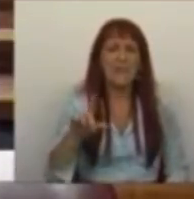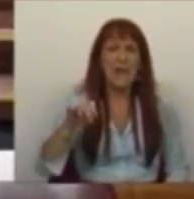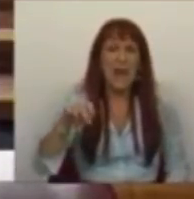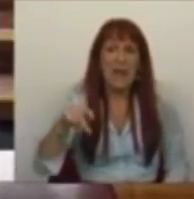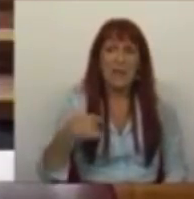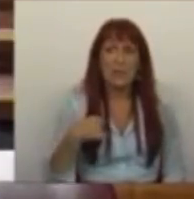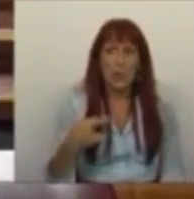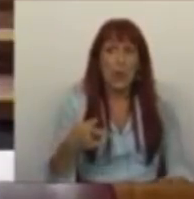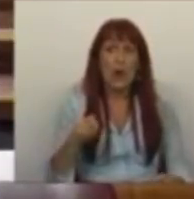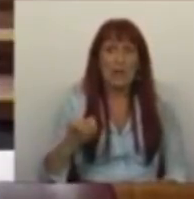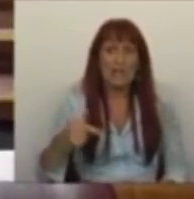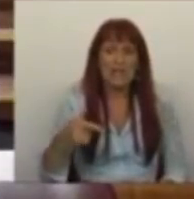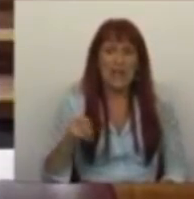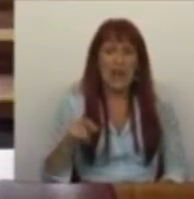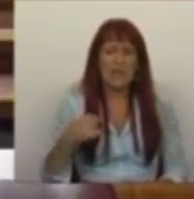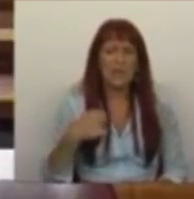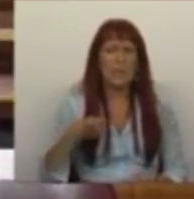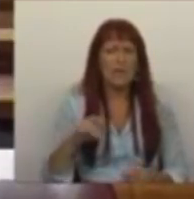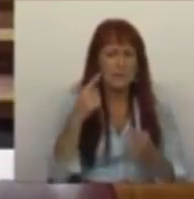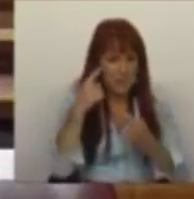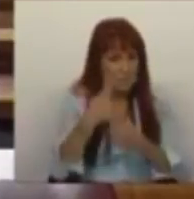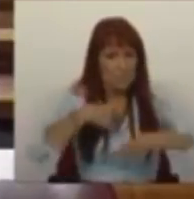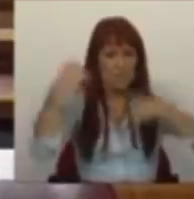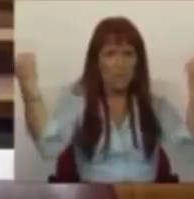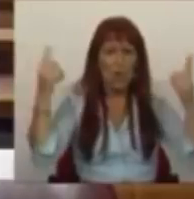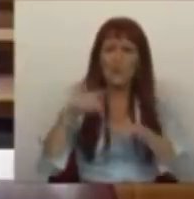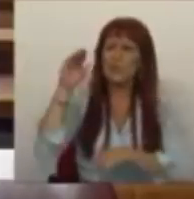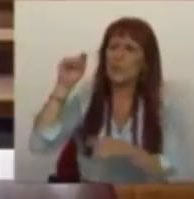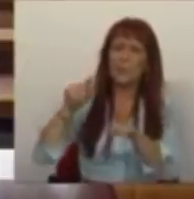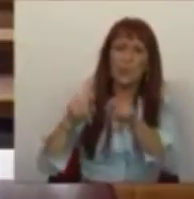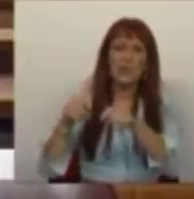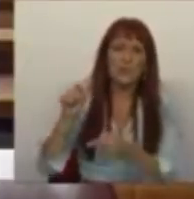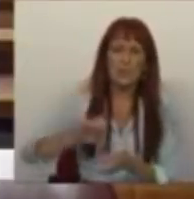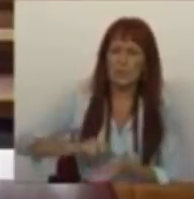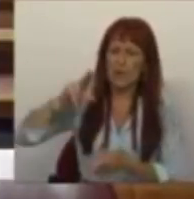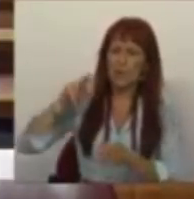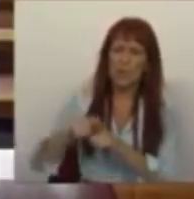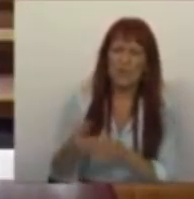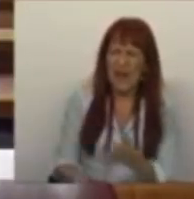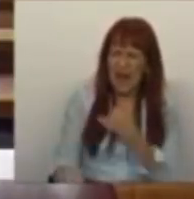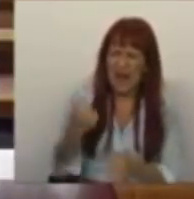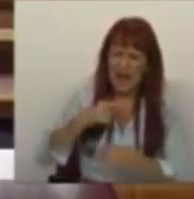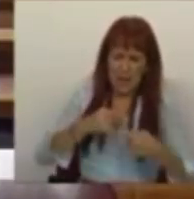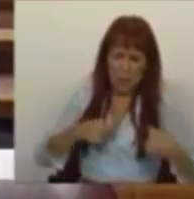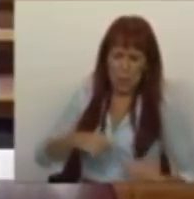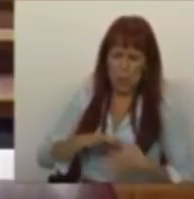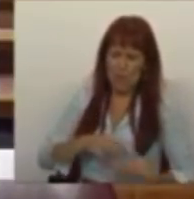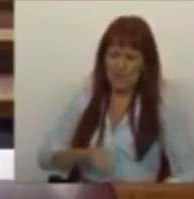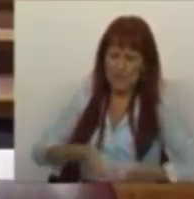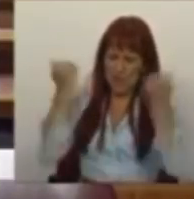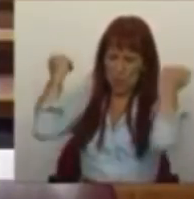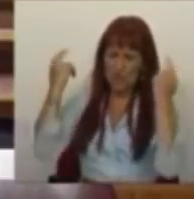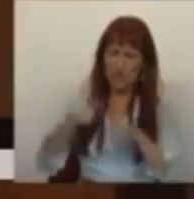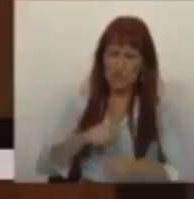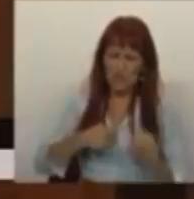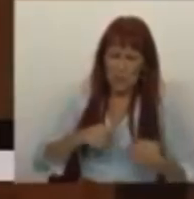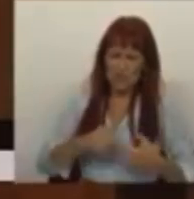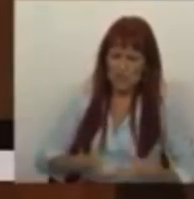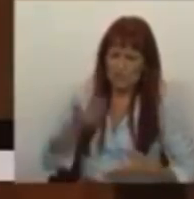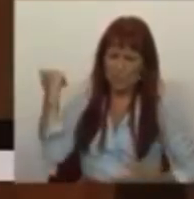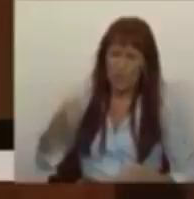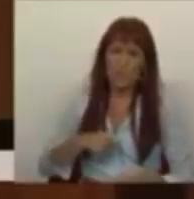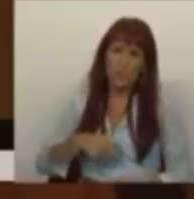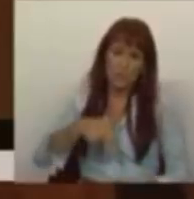ainda stalinista, do PC, vem ao de cima e com uma banca, o coração do capitalismo, a arrancar o coração, da